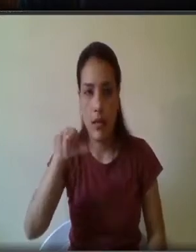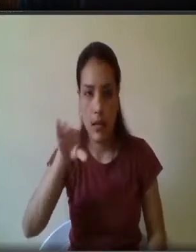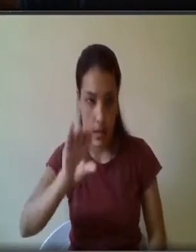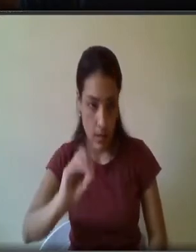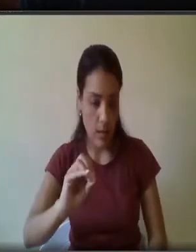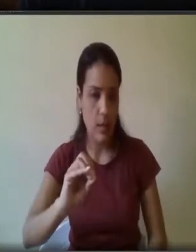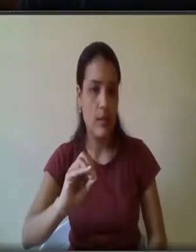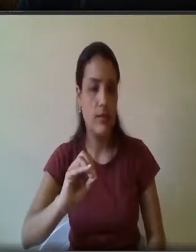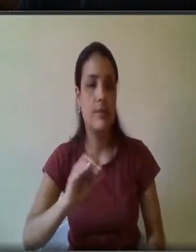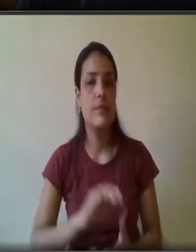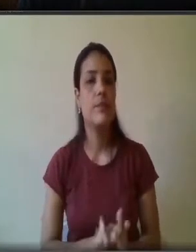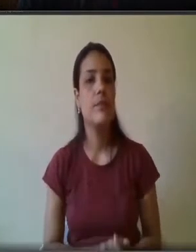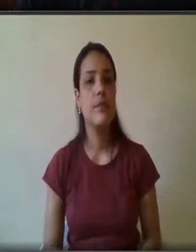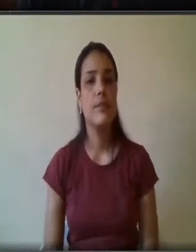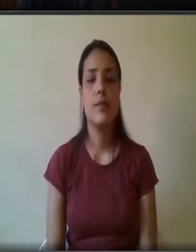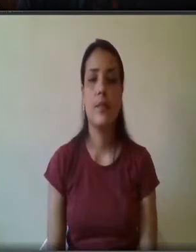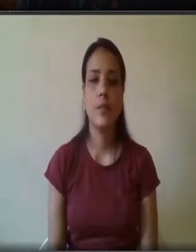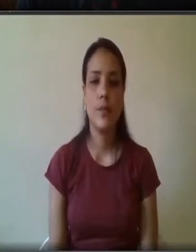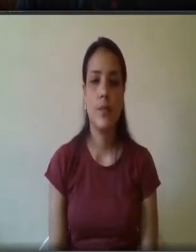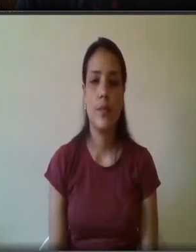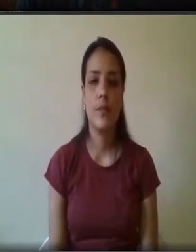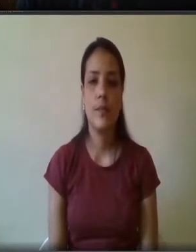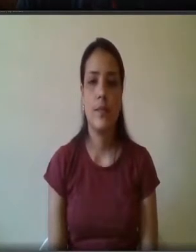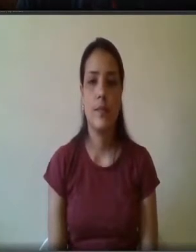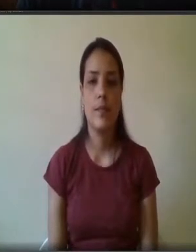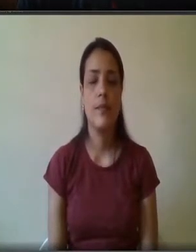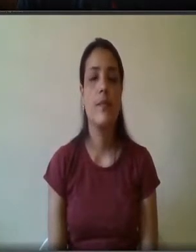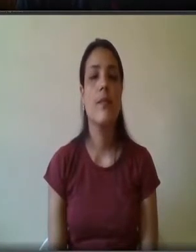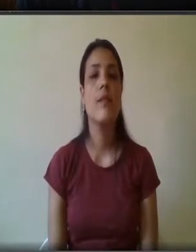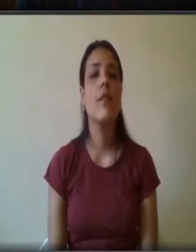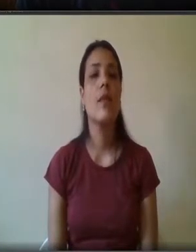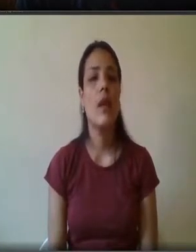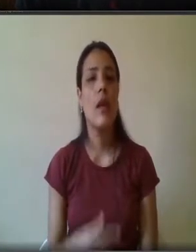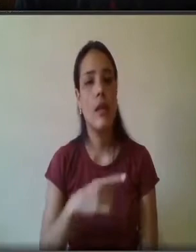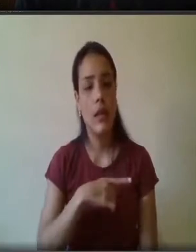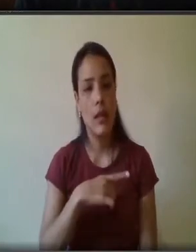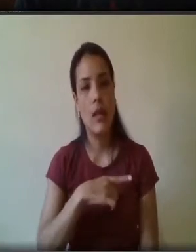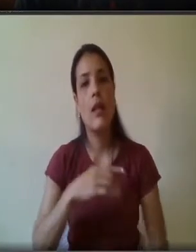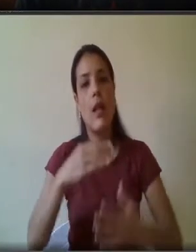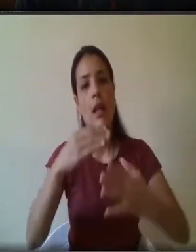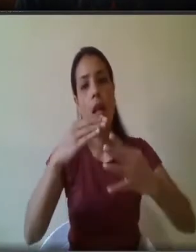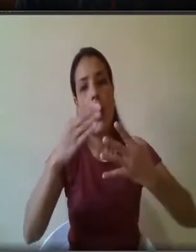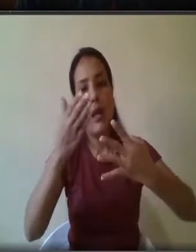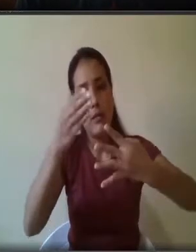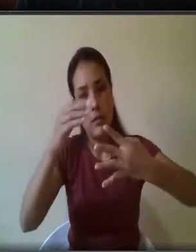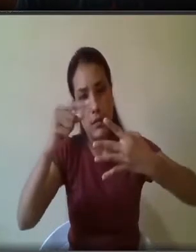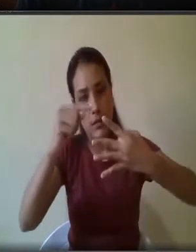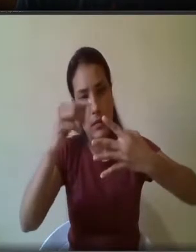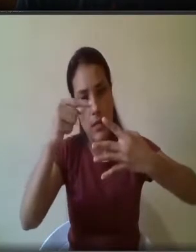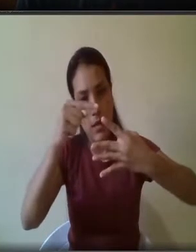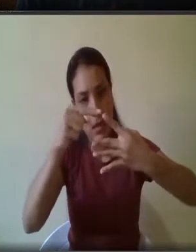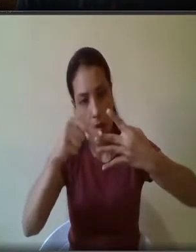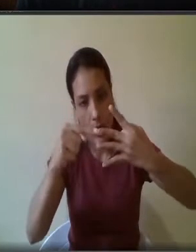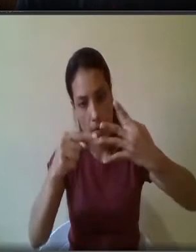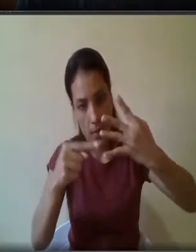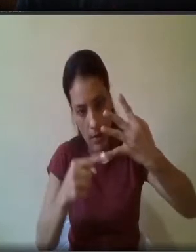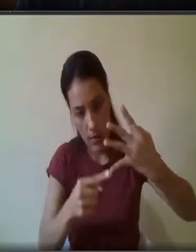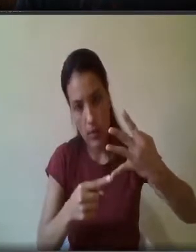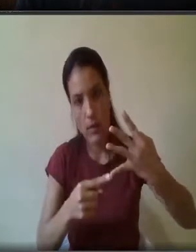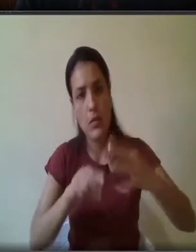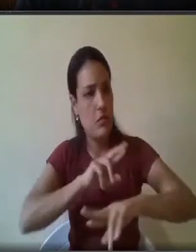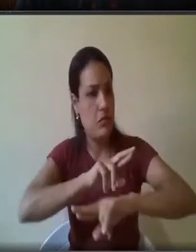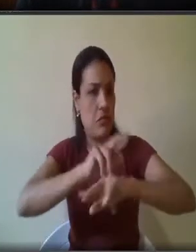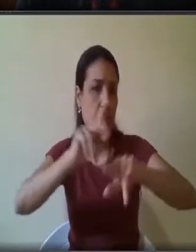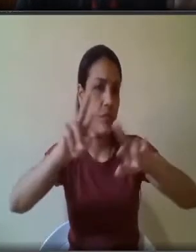da Amazônia Ocidental. Aí aqui tem as classificações, tá? A do Rossi, a do Absaber,